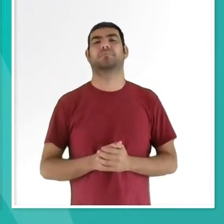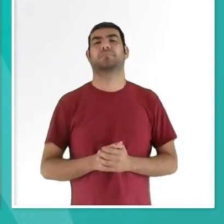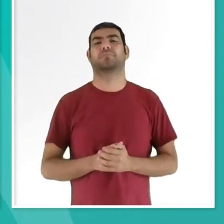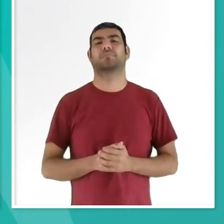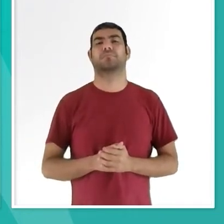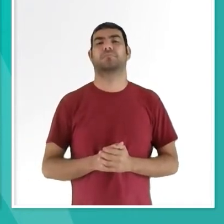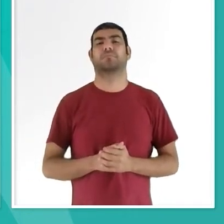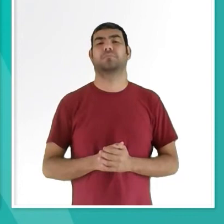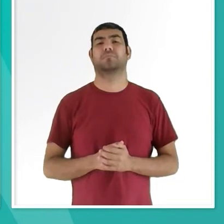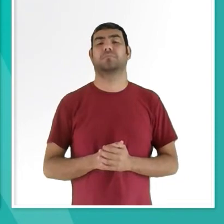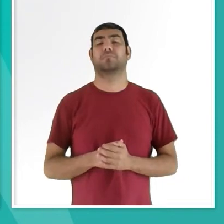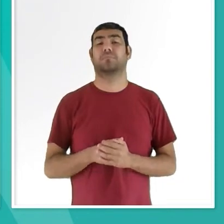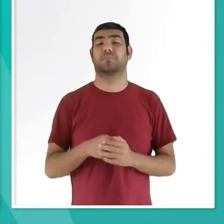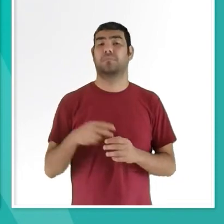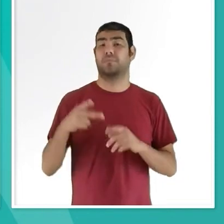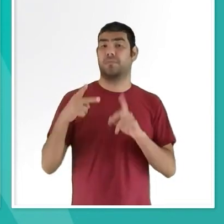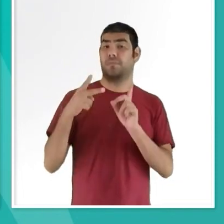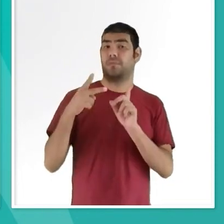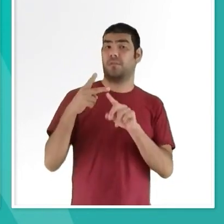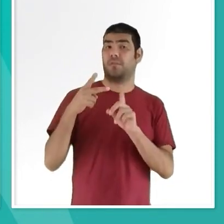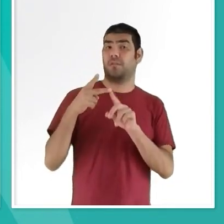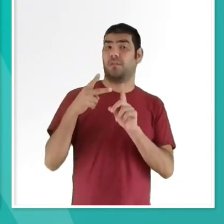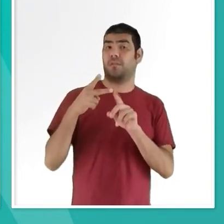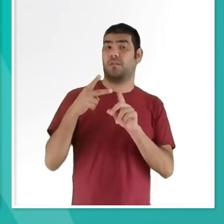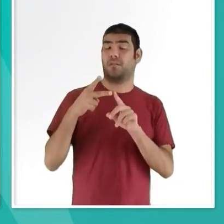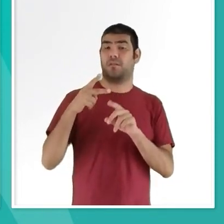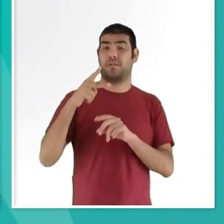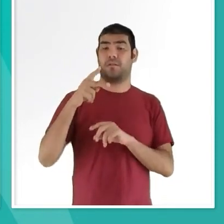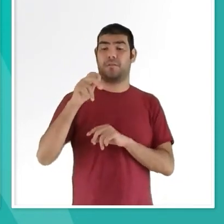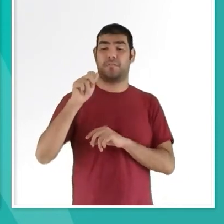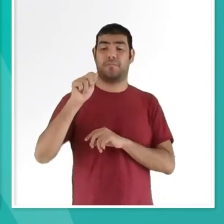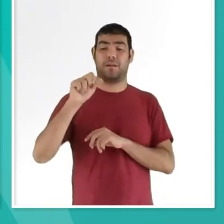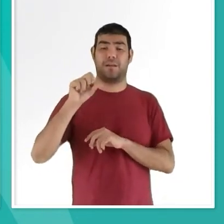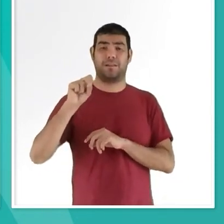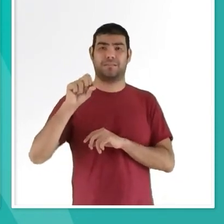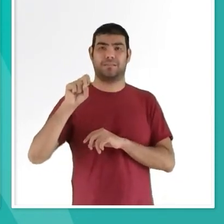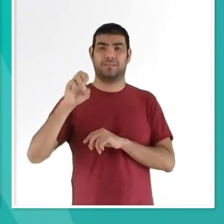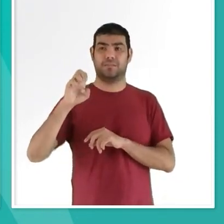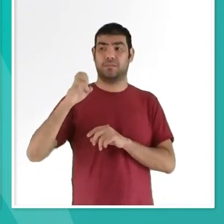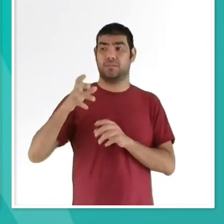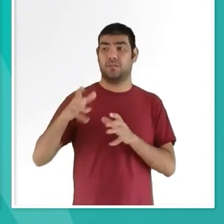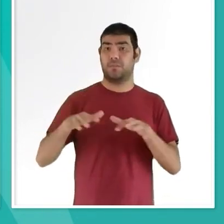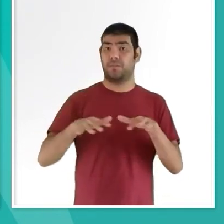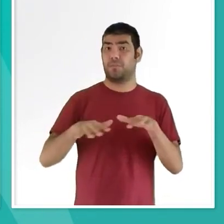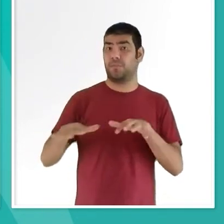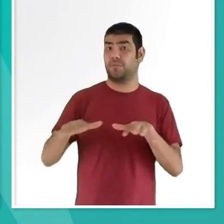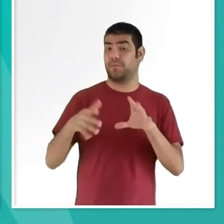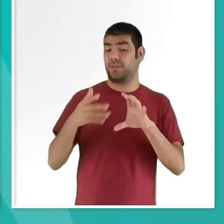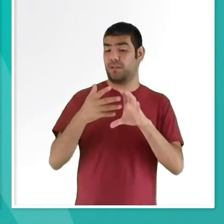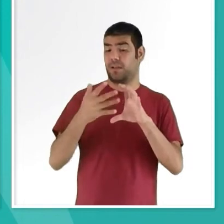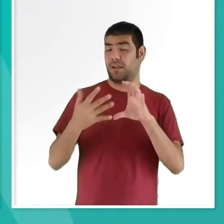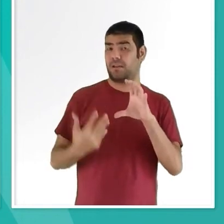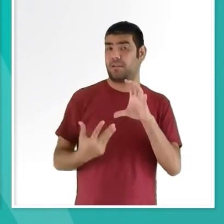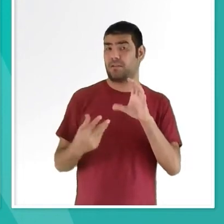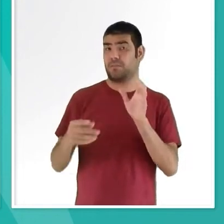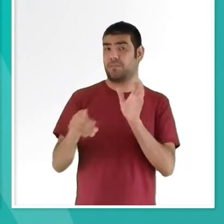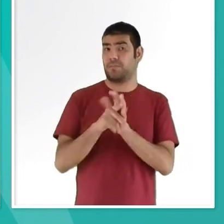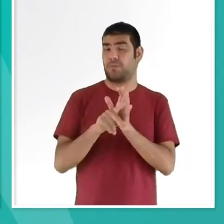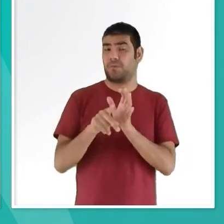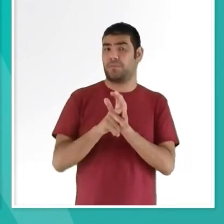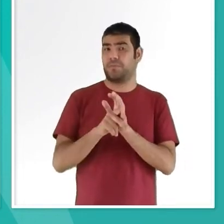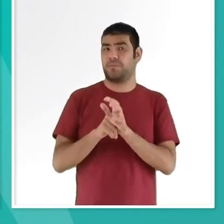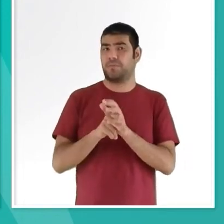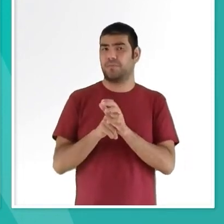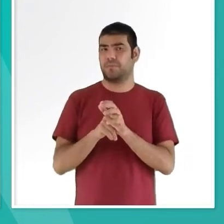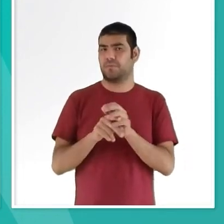o passe. O passe, pessoal, é um movimento característico dos jogos de equipe,